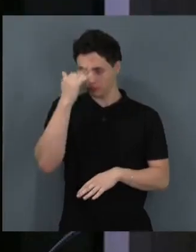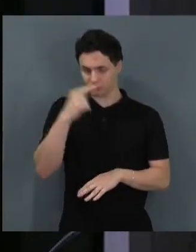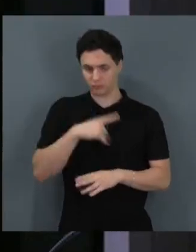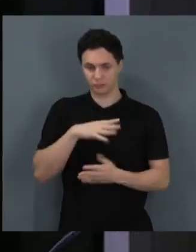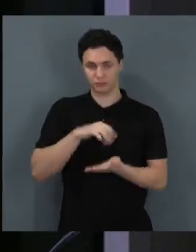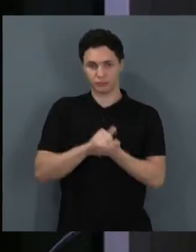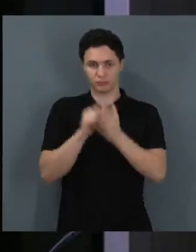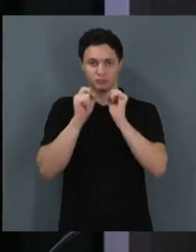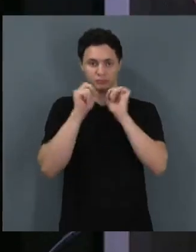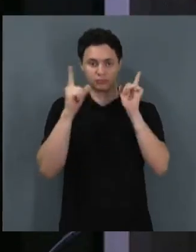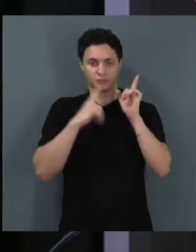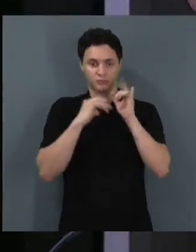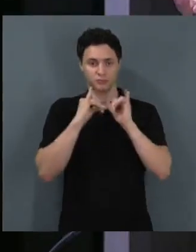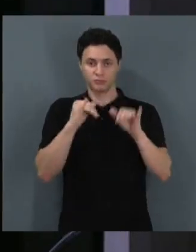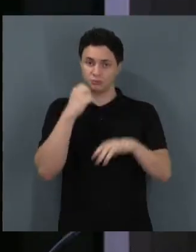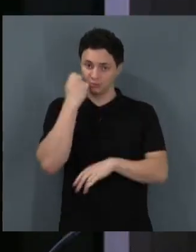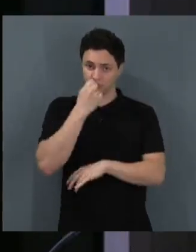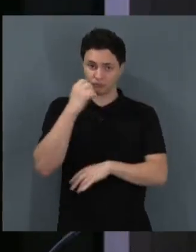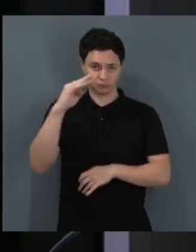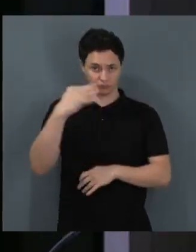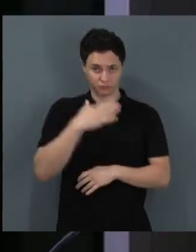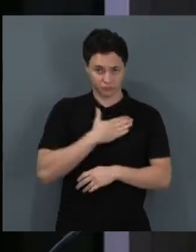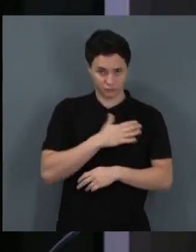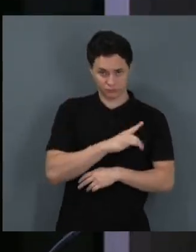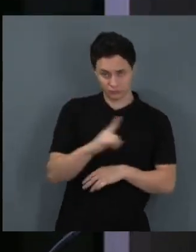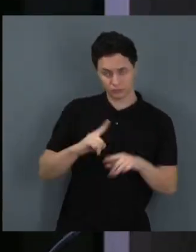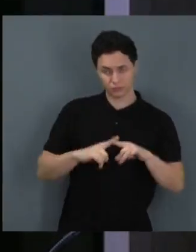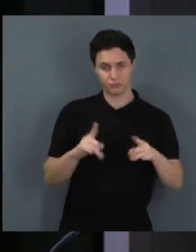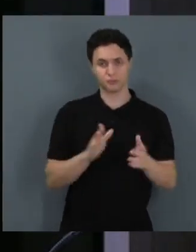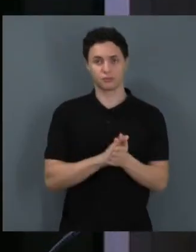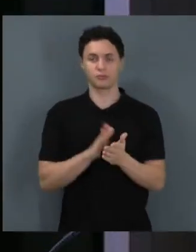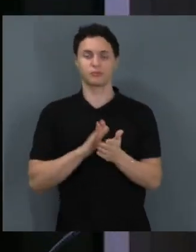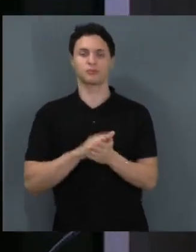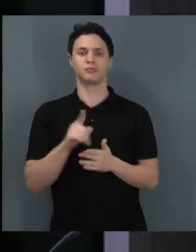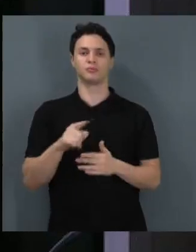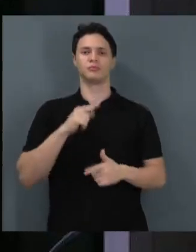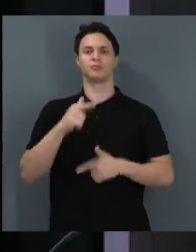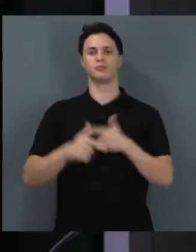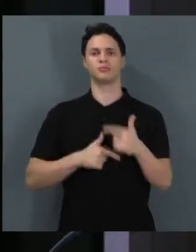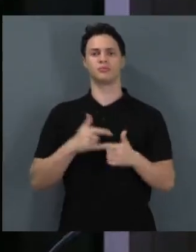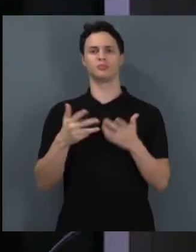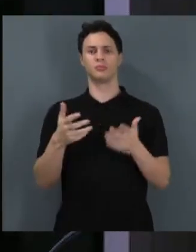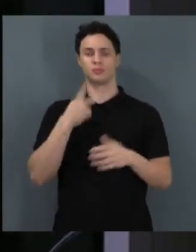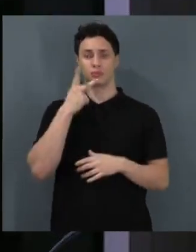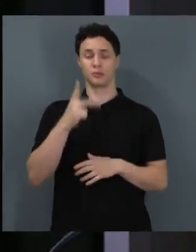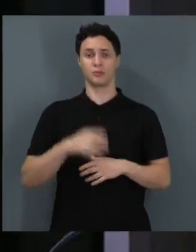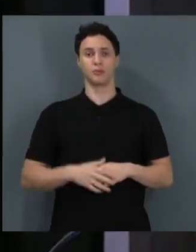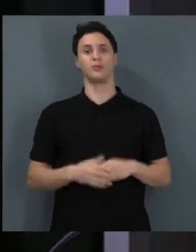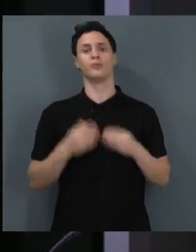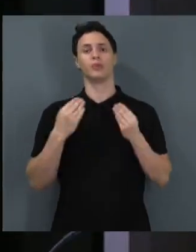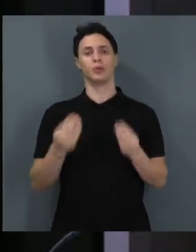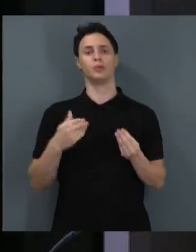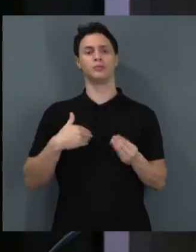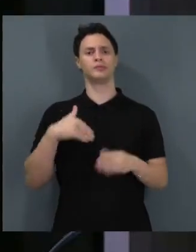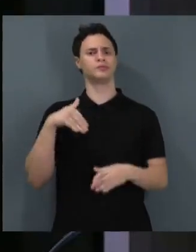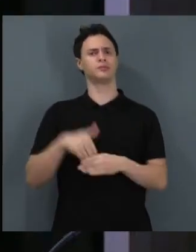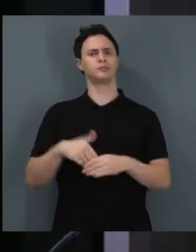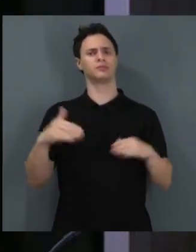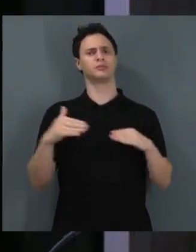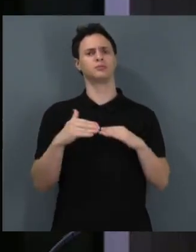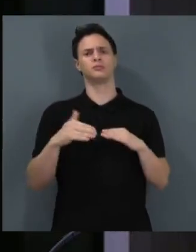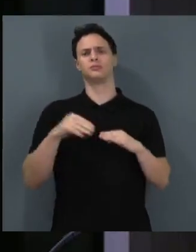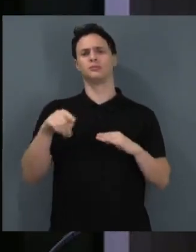registros que fiz, o senador não estava me ouvindo, mas elogiei o trabalho dele, quero dizer que não tenho como votar favorável ao